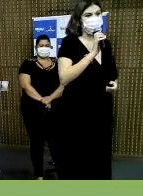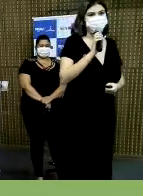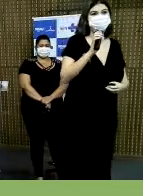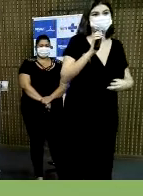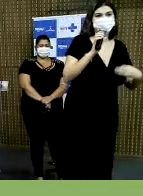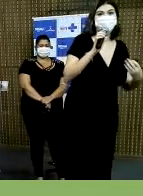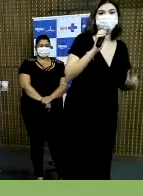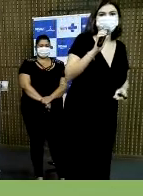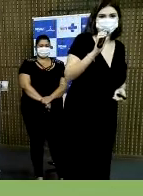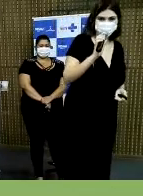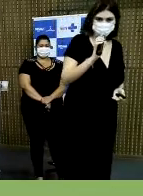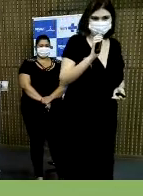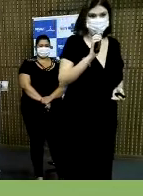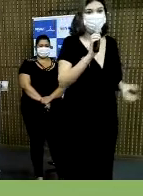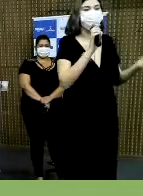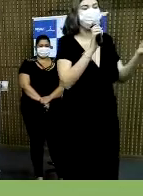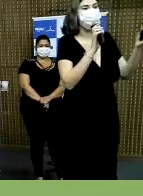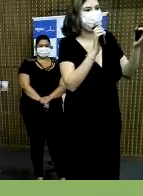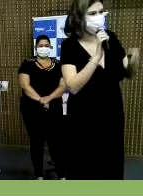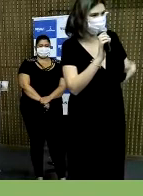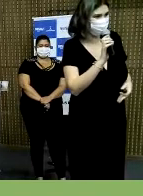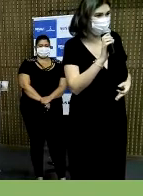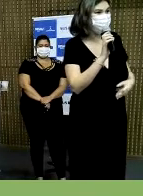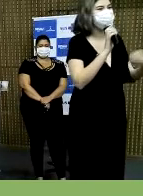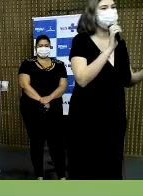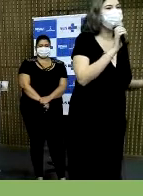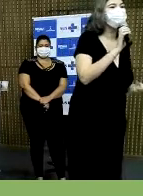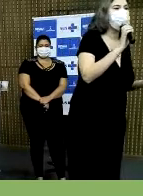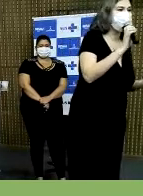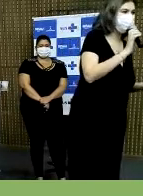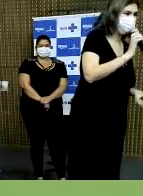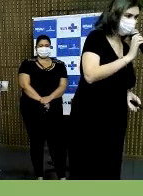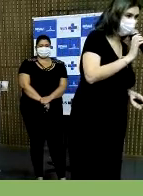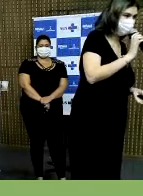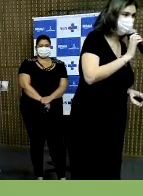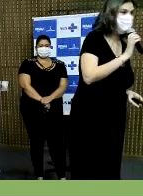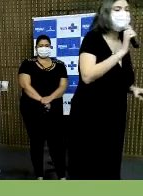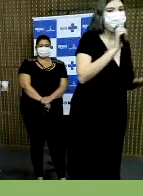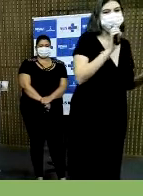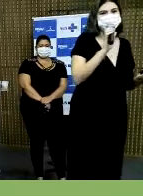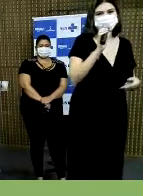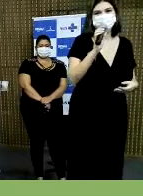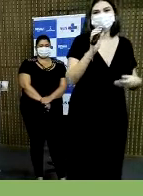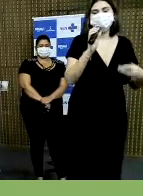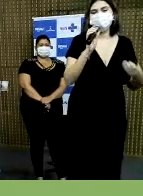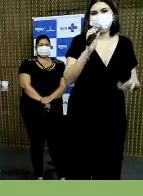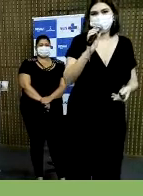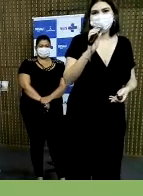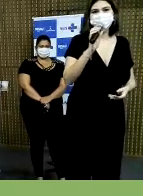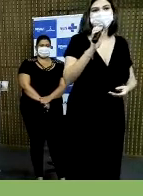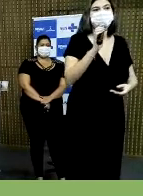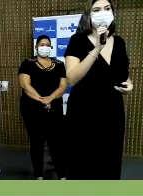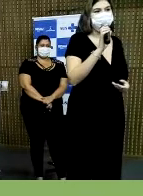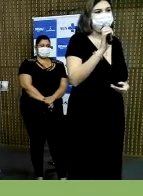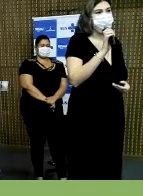de óbitos de pessoa com tuberculose. Ele tinha tuberculose, mas ele não morreu pela tuberculose. Um paciente que já estava em